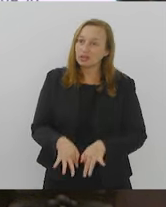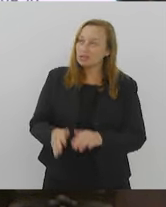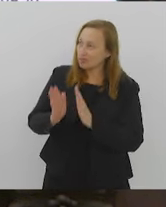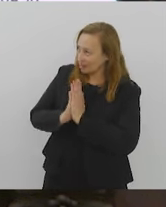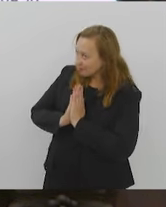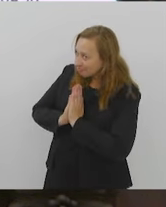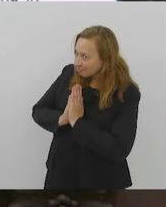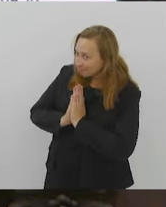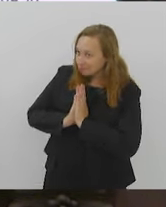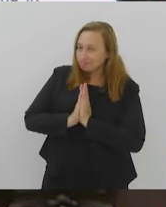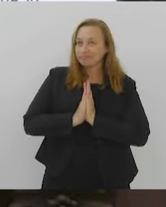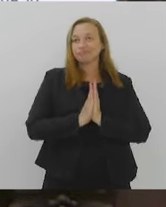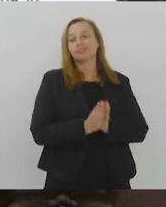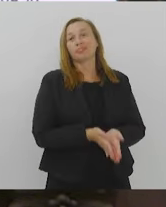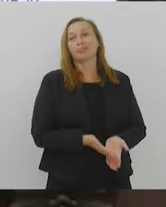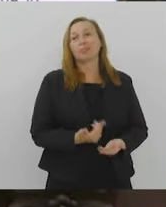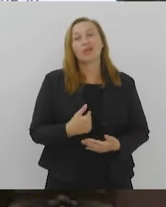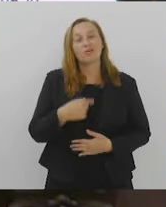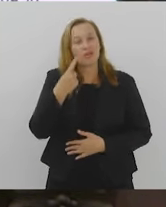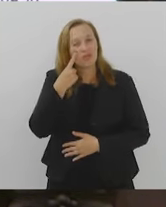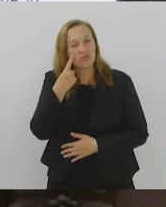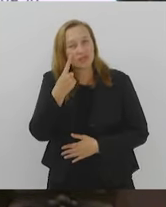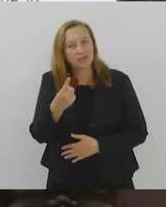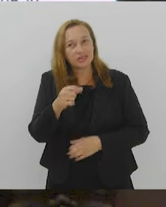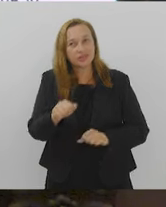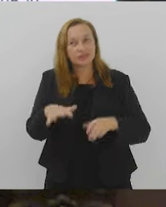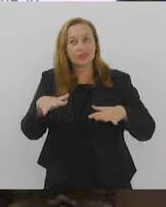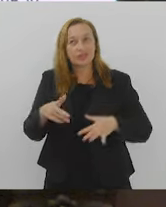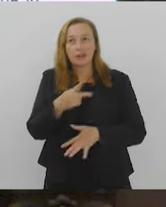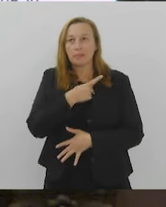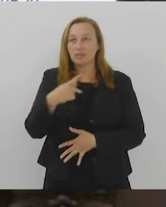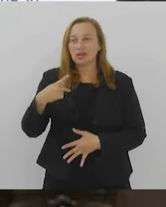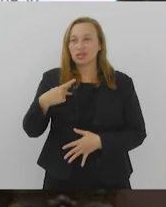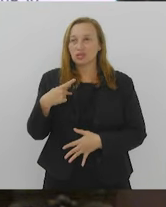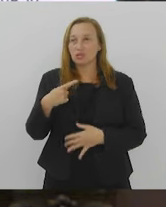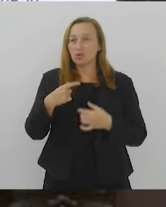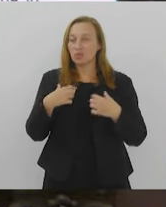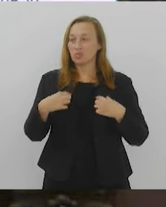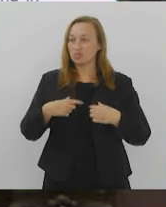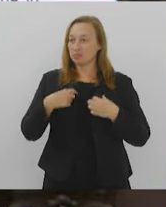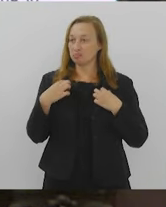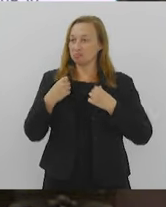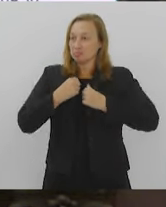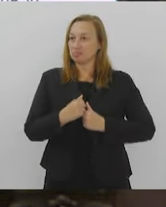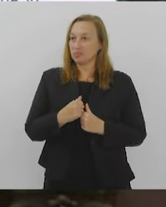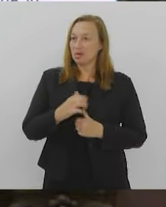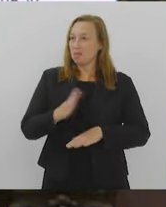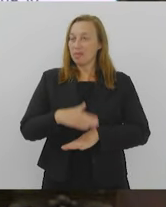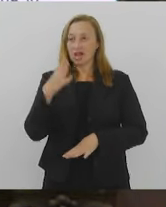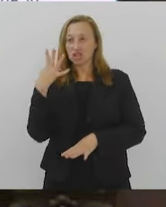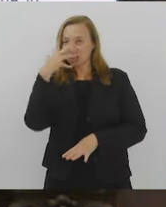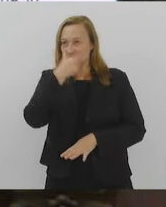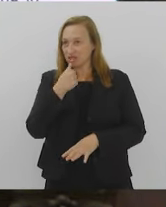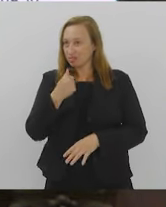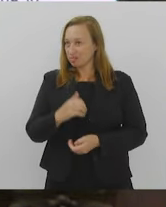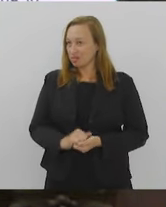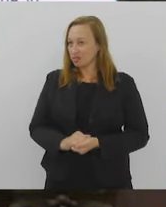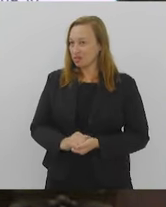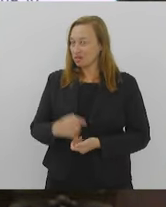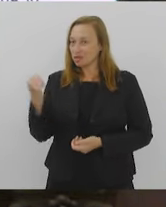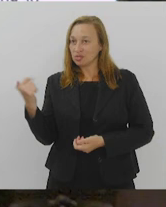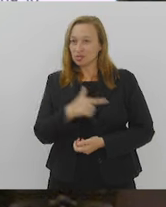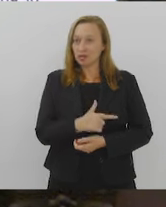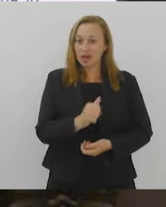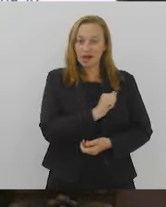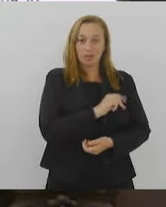oração. Eu fiquei olhando aqui na plateia um pastor com um terno mais bonito, tentando arrumar um terno mais bonito que o do apóstolo